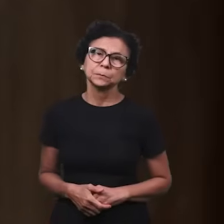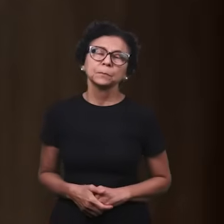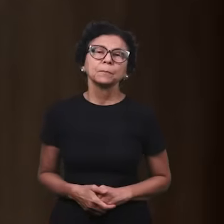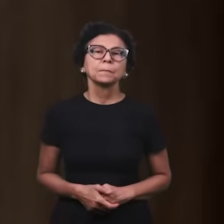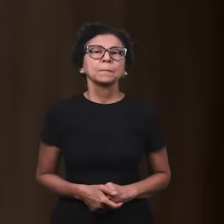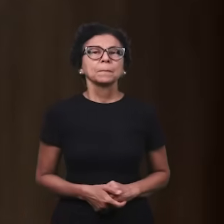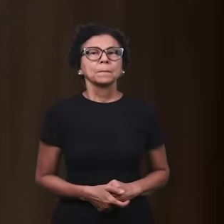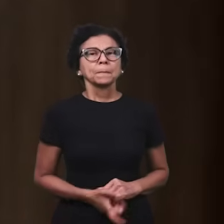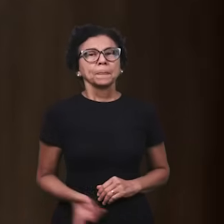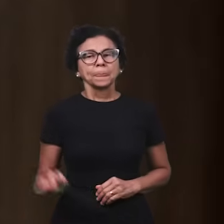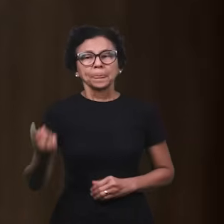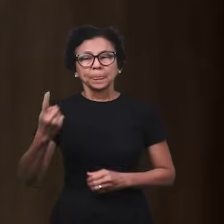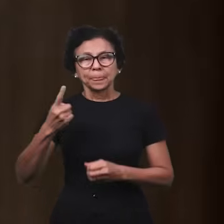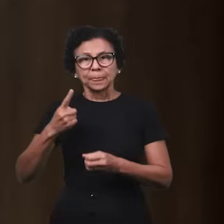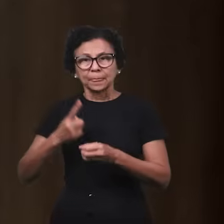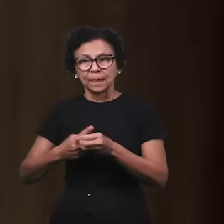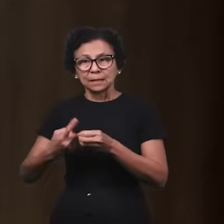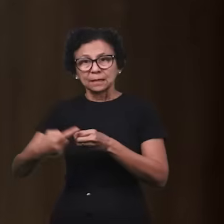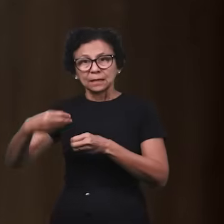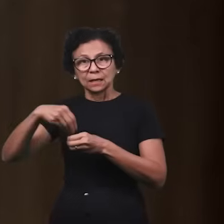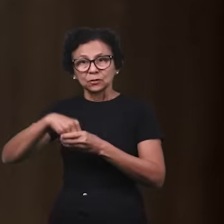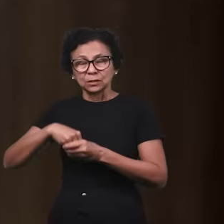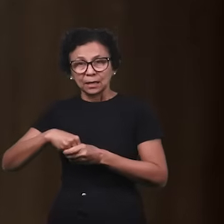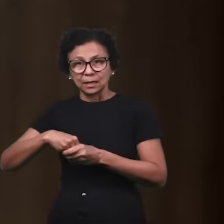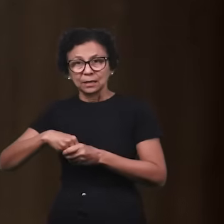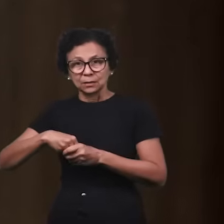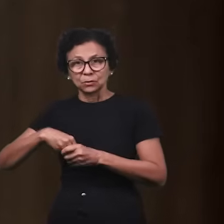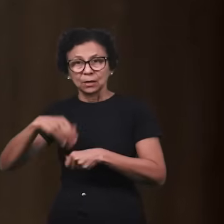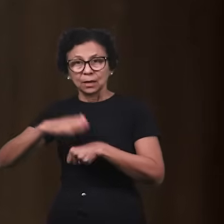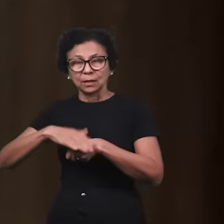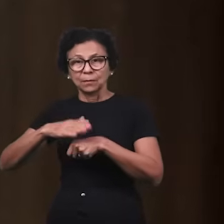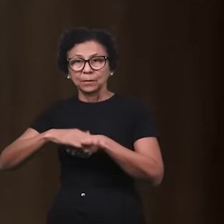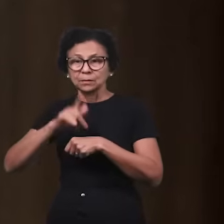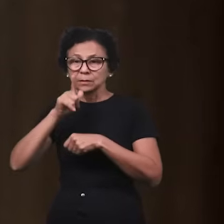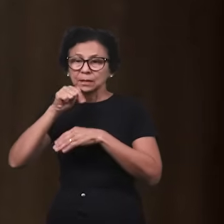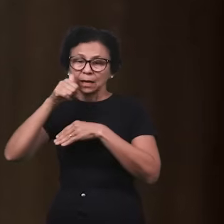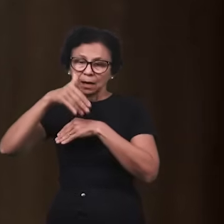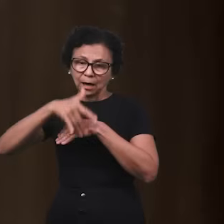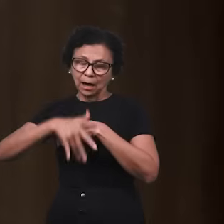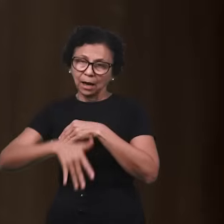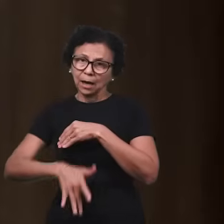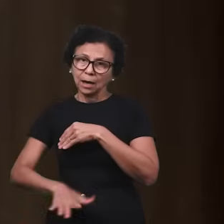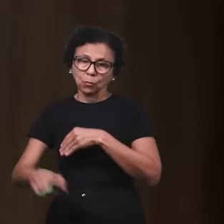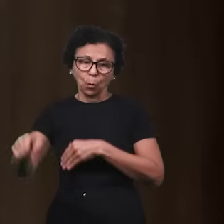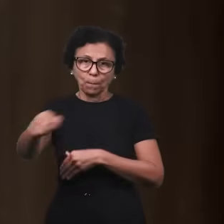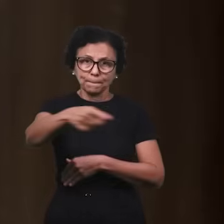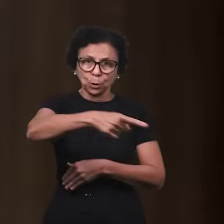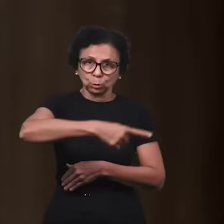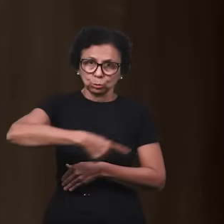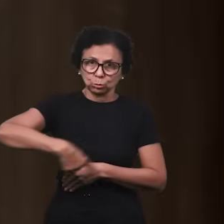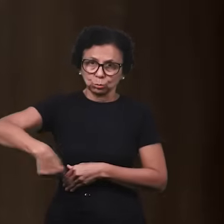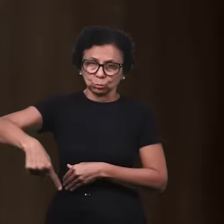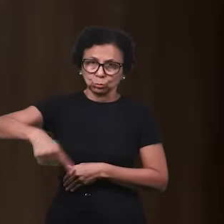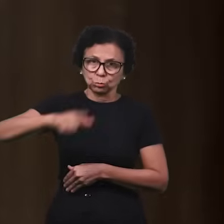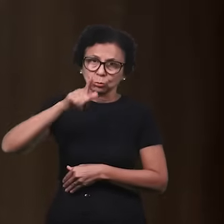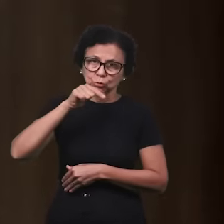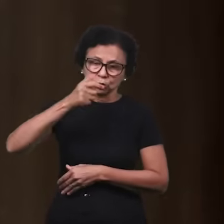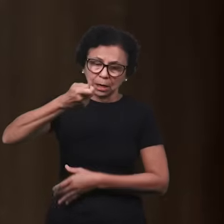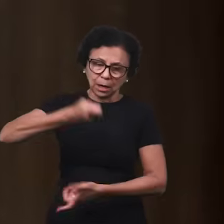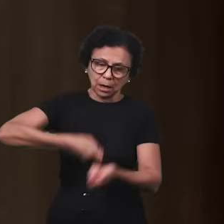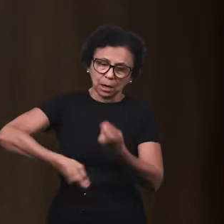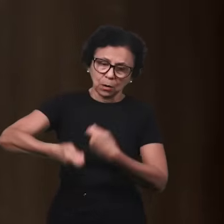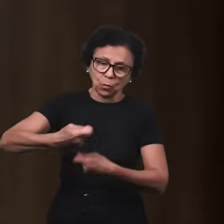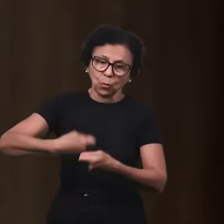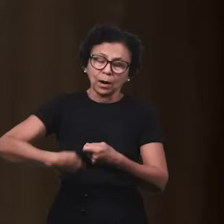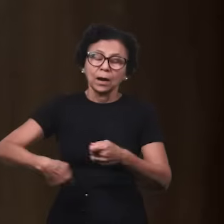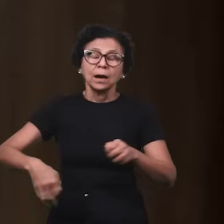da cidade, ou tem uma fonte, ou tem uma cisterna. Ou algumas cisternas. Sim. E tem